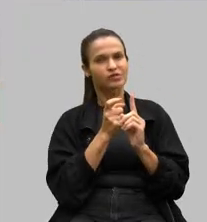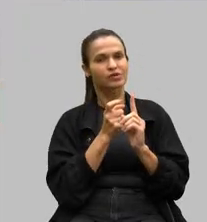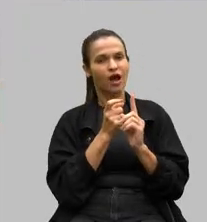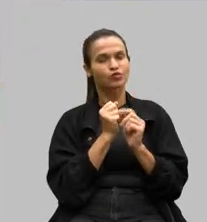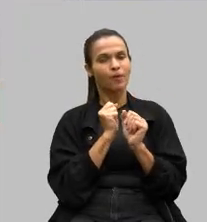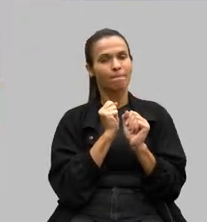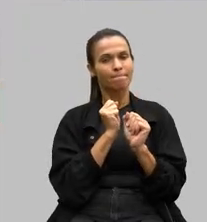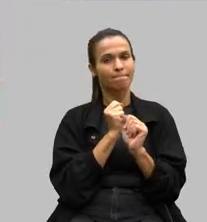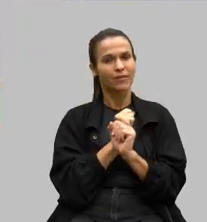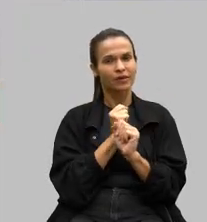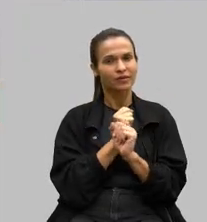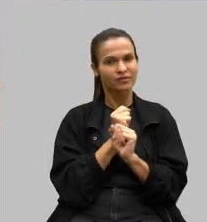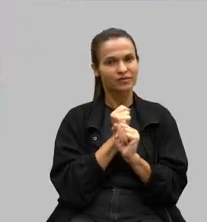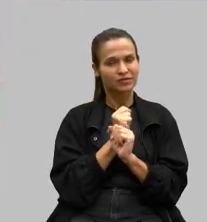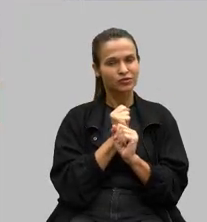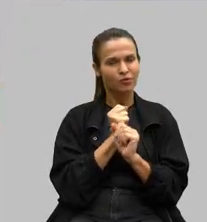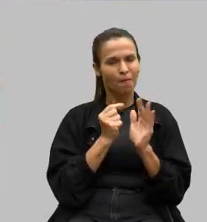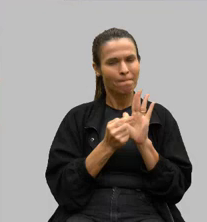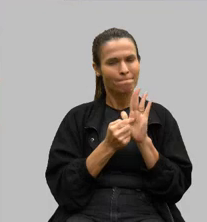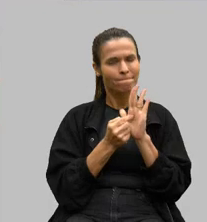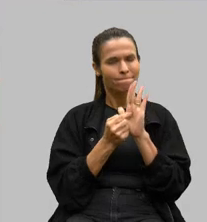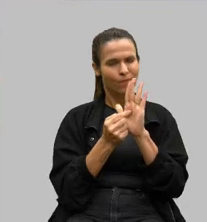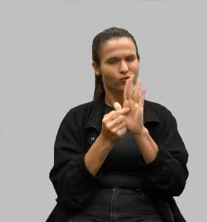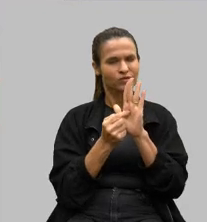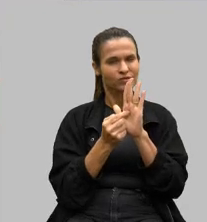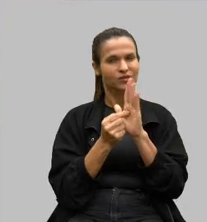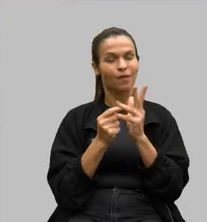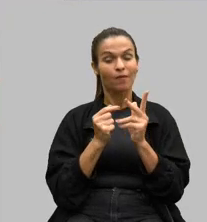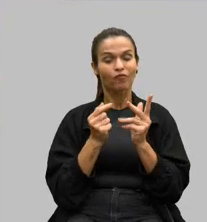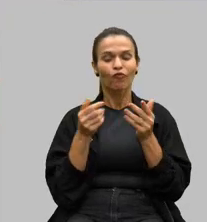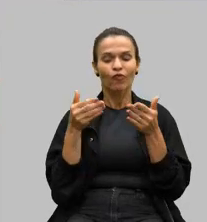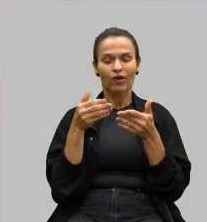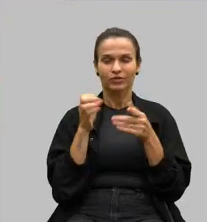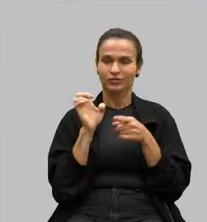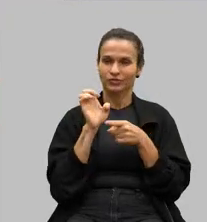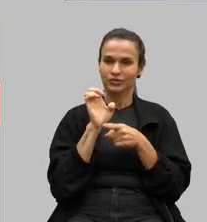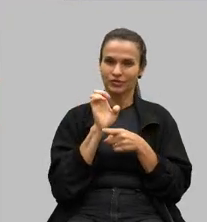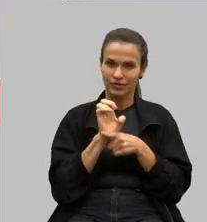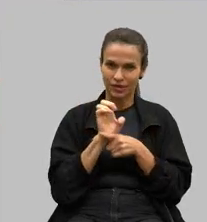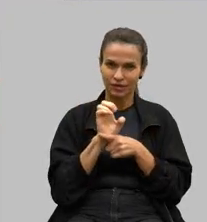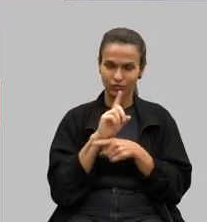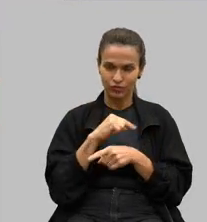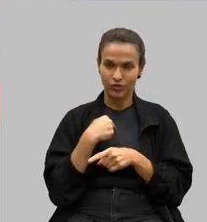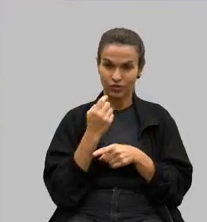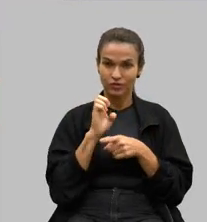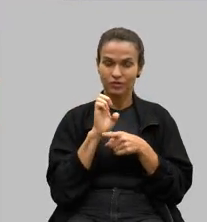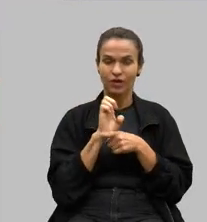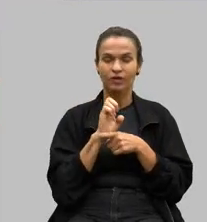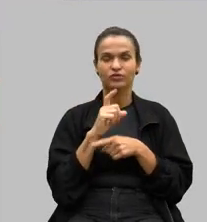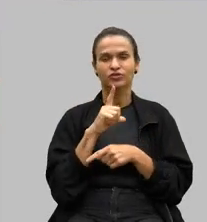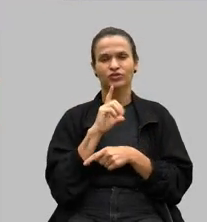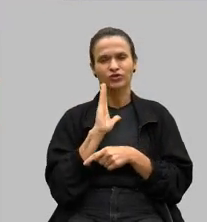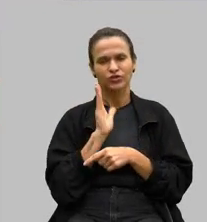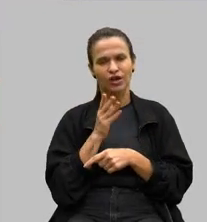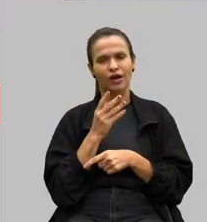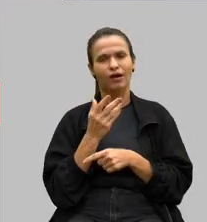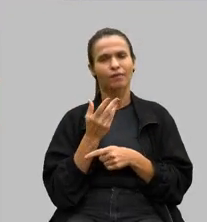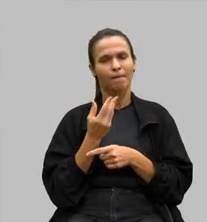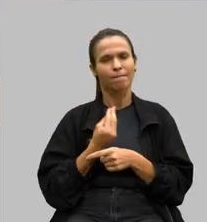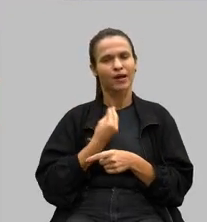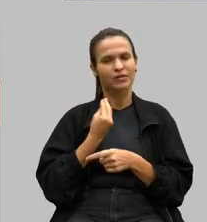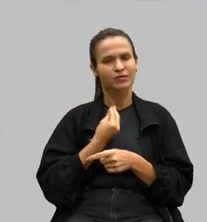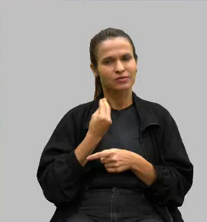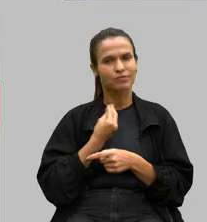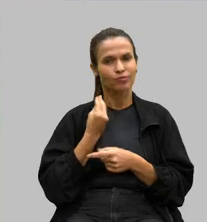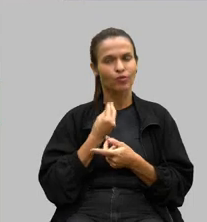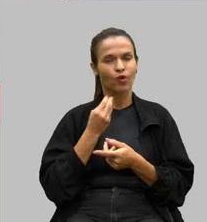paixão Clara nítida pelo nosso estado a gente já teve aí em alguns eventos celebrando a